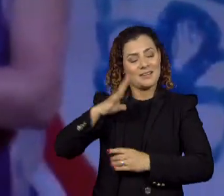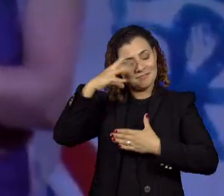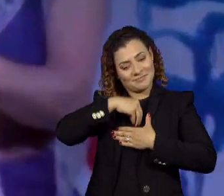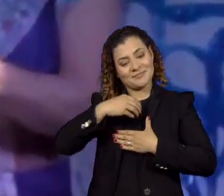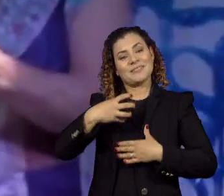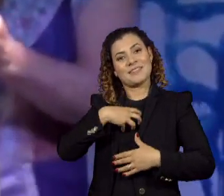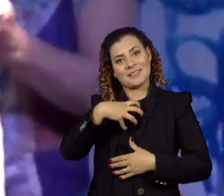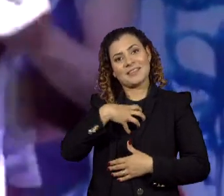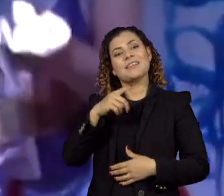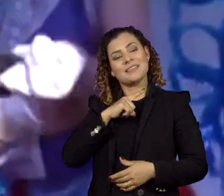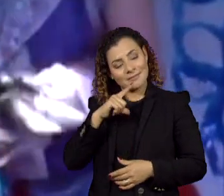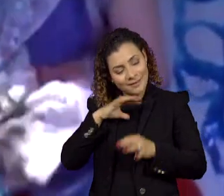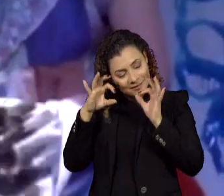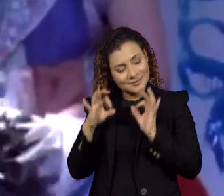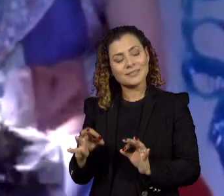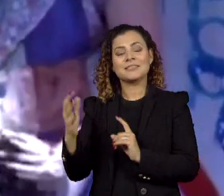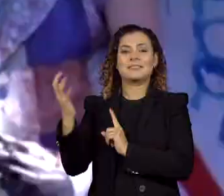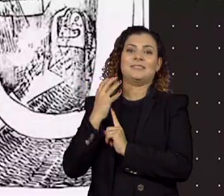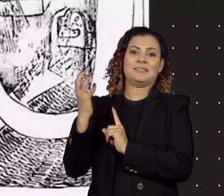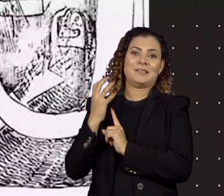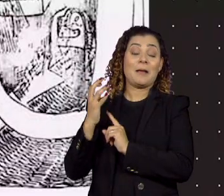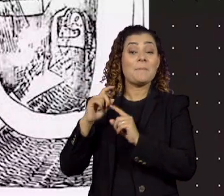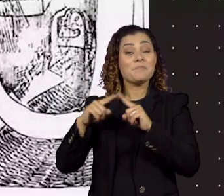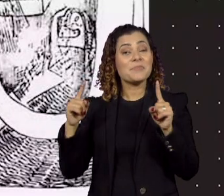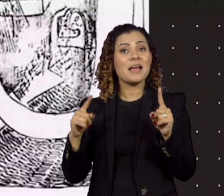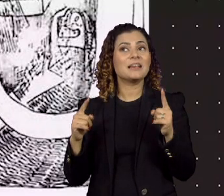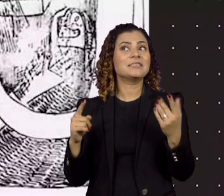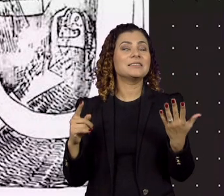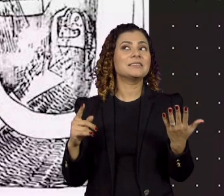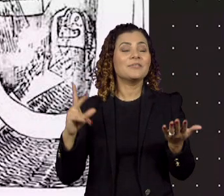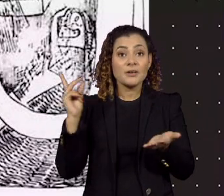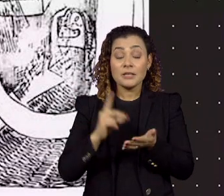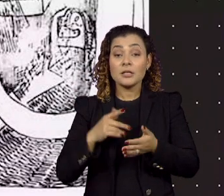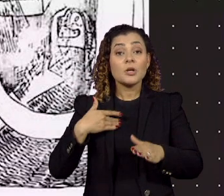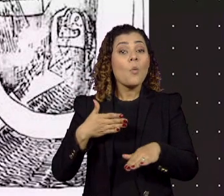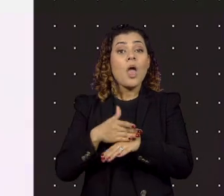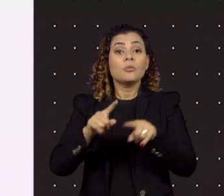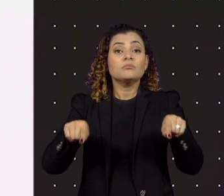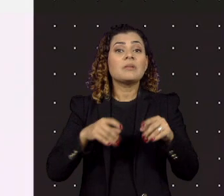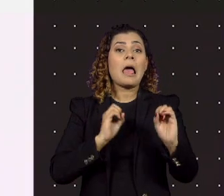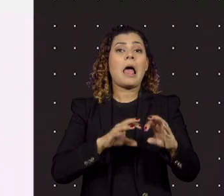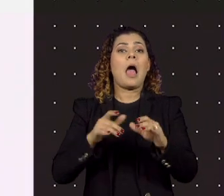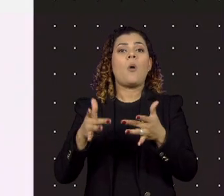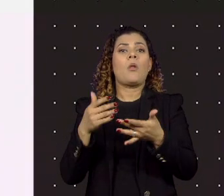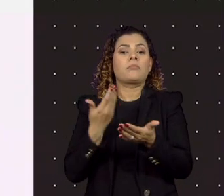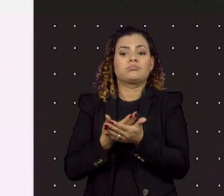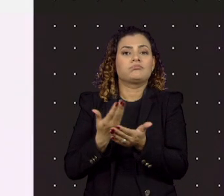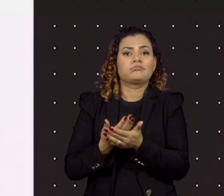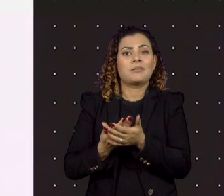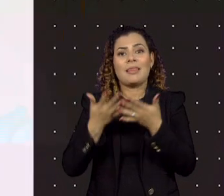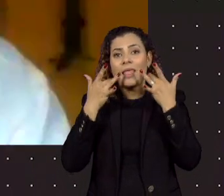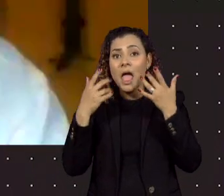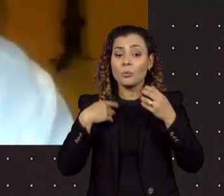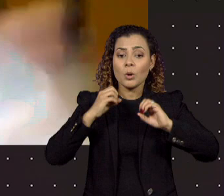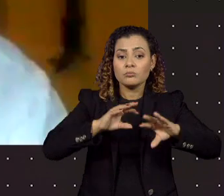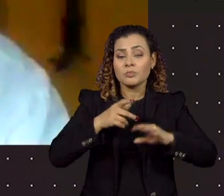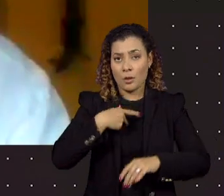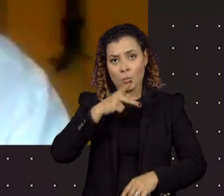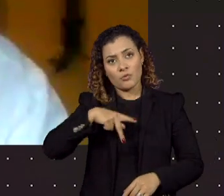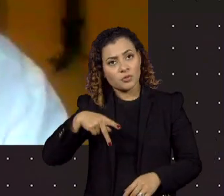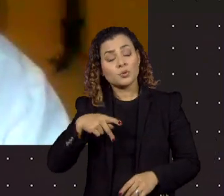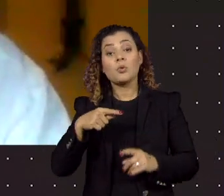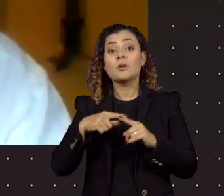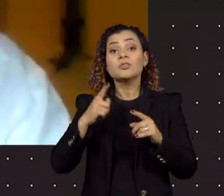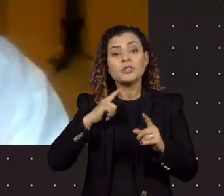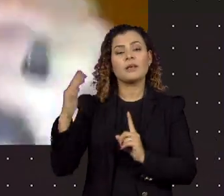que também, para mim, quando eu entro numa sala para dar aula de teatro, também tem essa